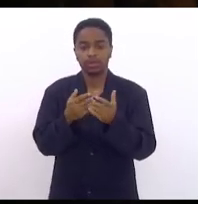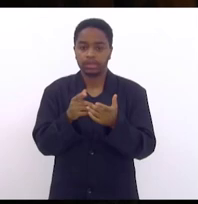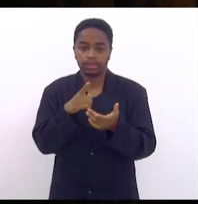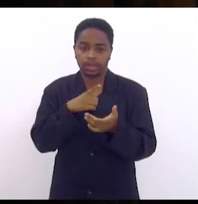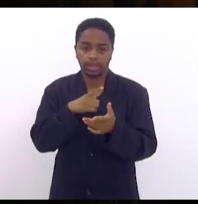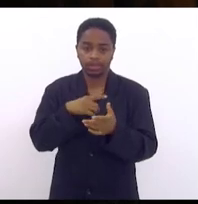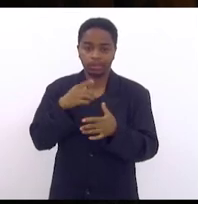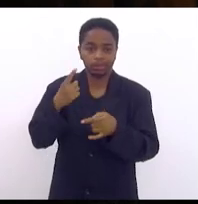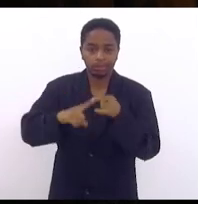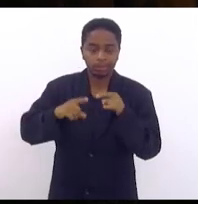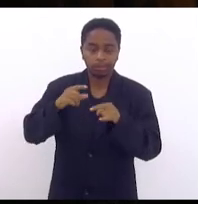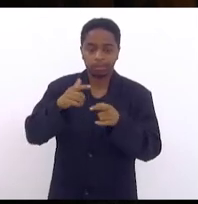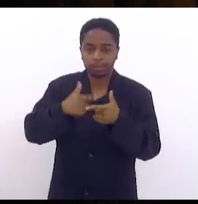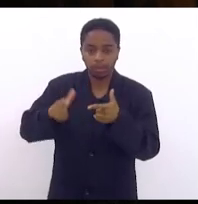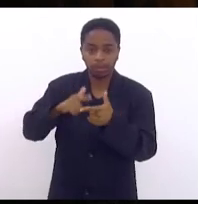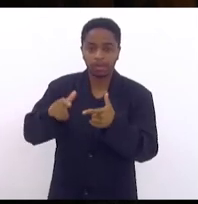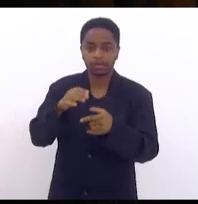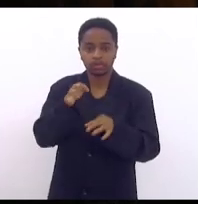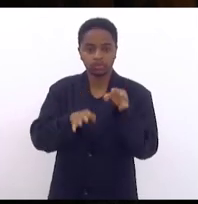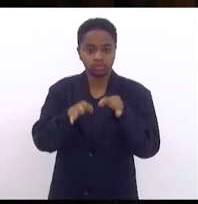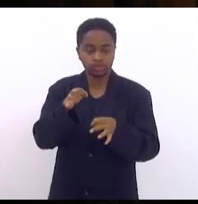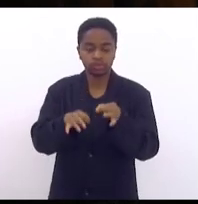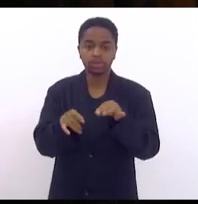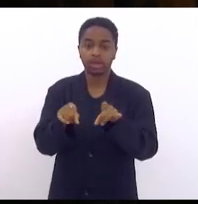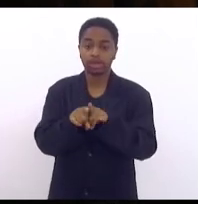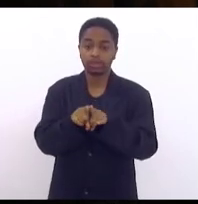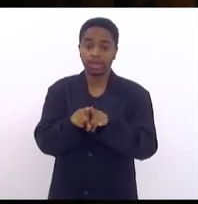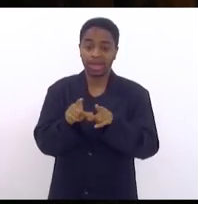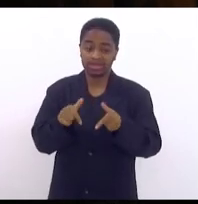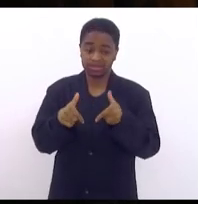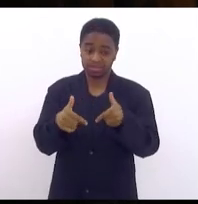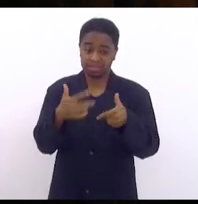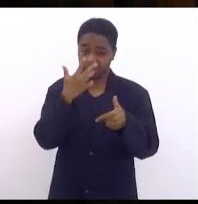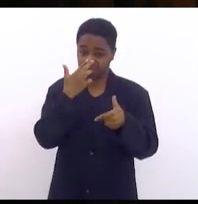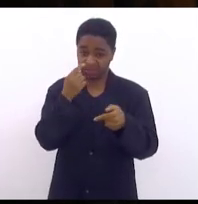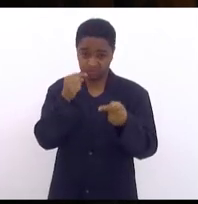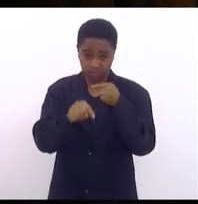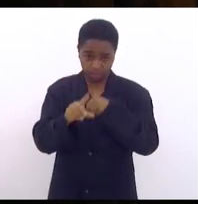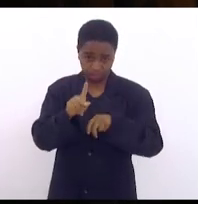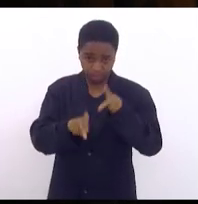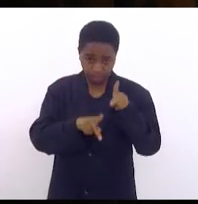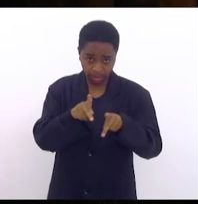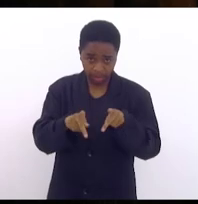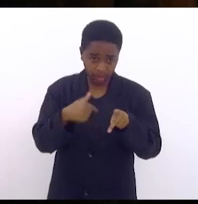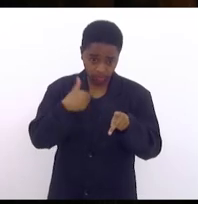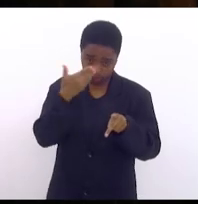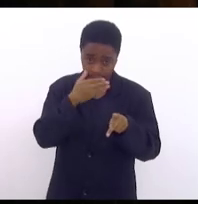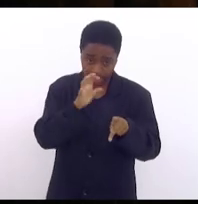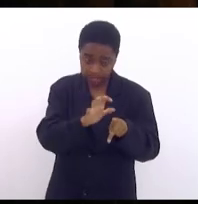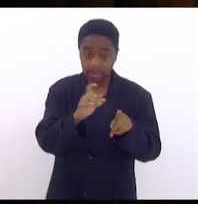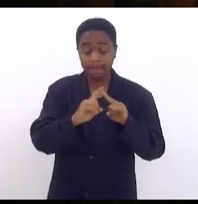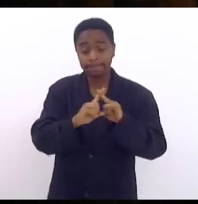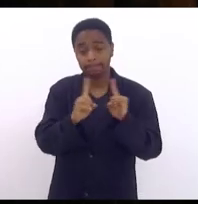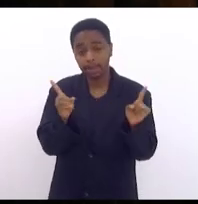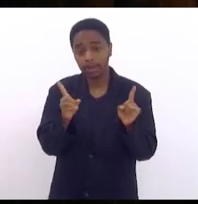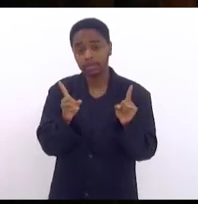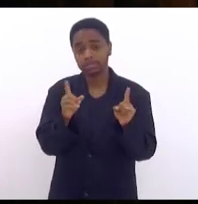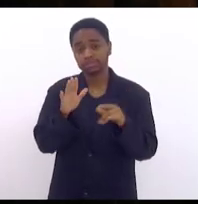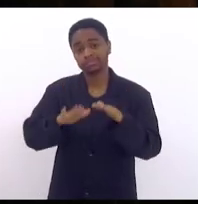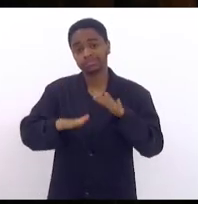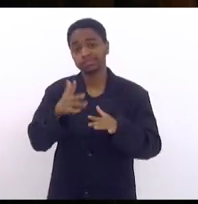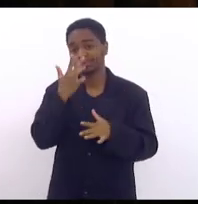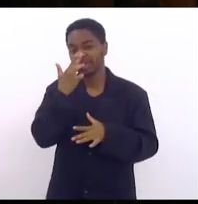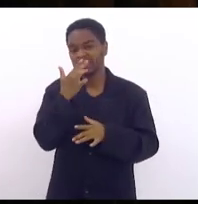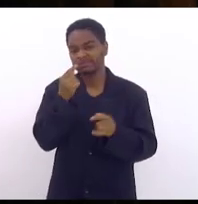Então, essa medida, que pode parecer impopular, não vejo com esses olhos, mas pode parecer